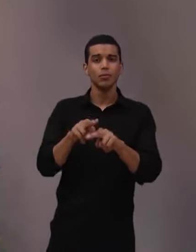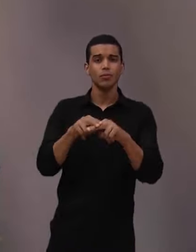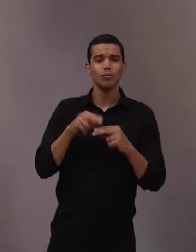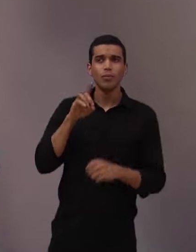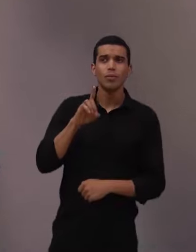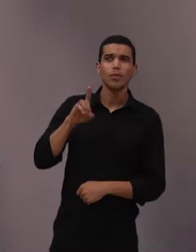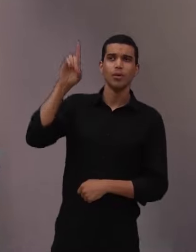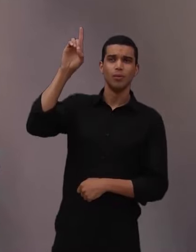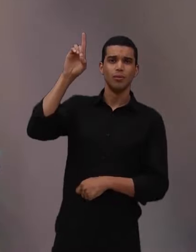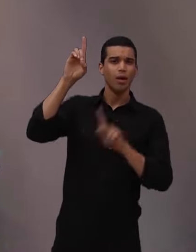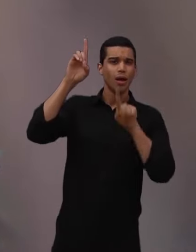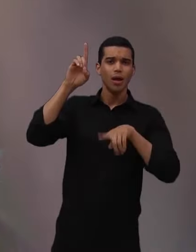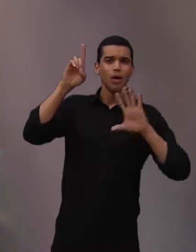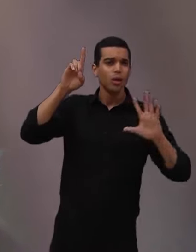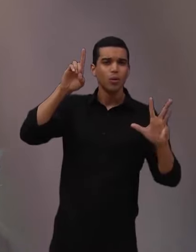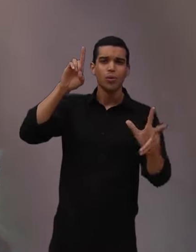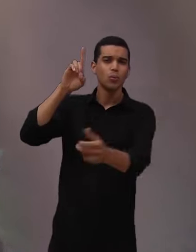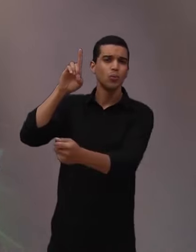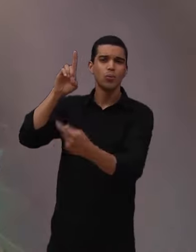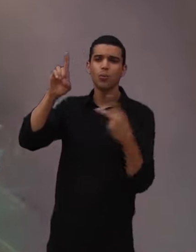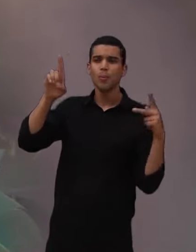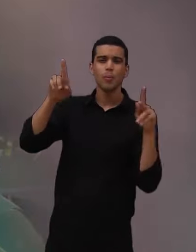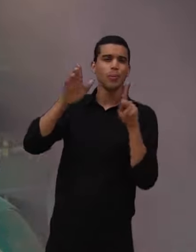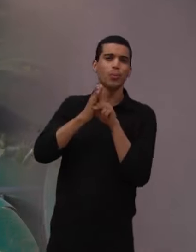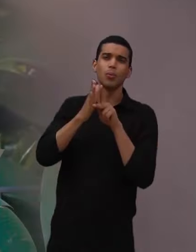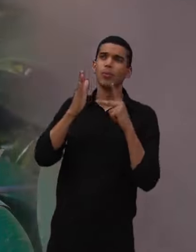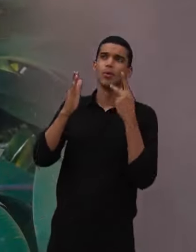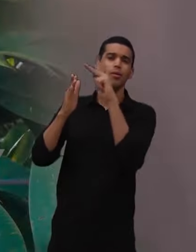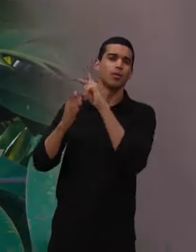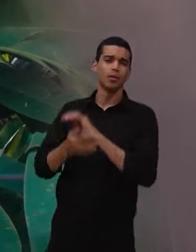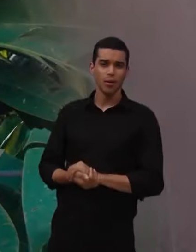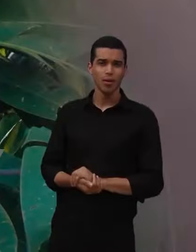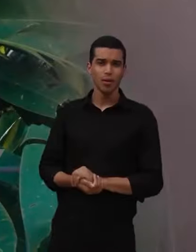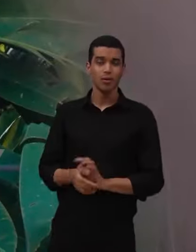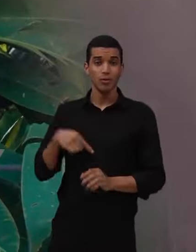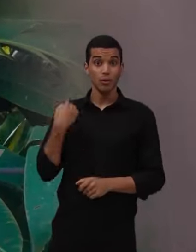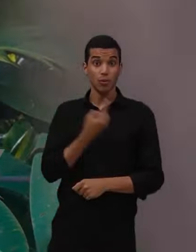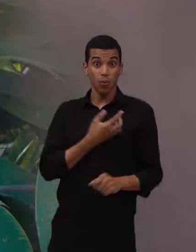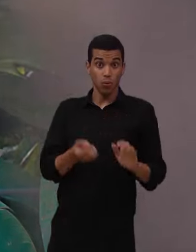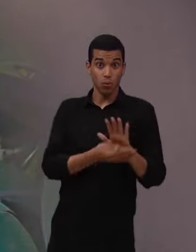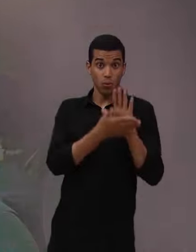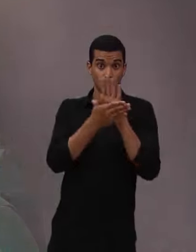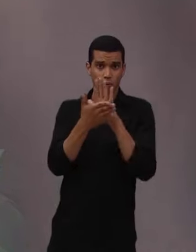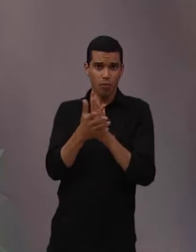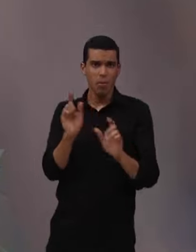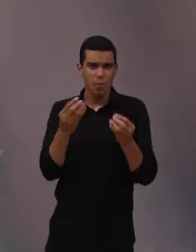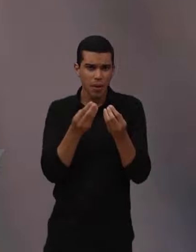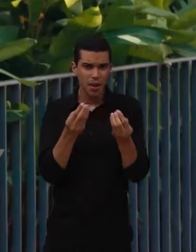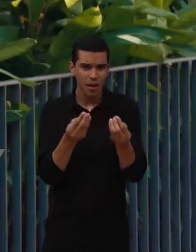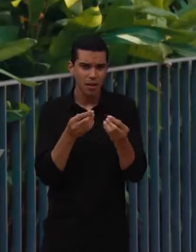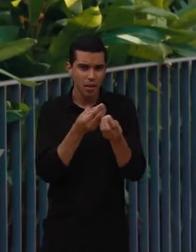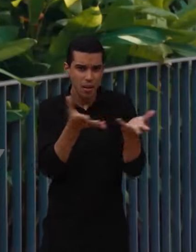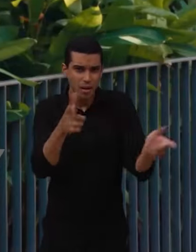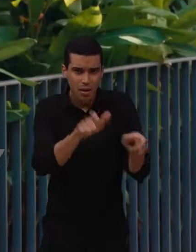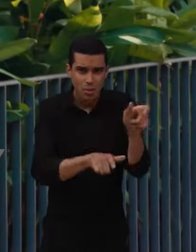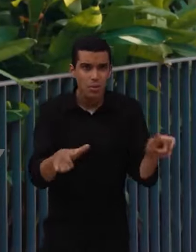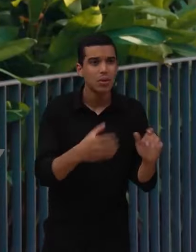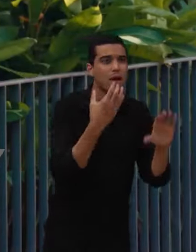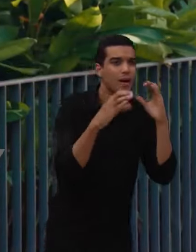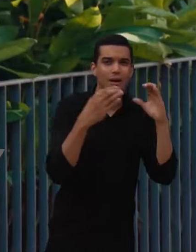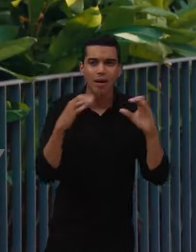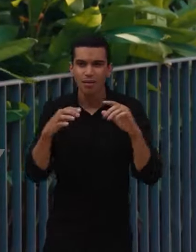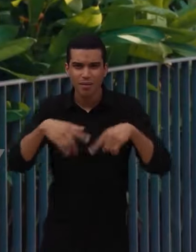por Ele, é dEle, todo louvor deve ser entregue a Ele. O